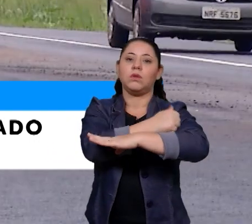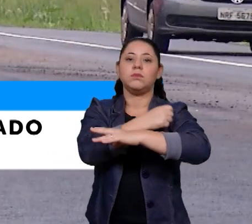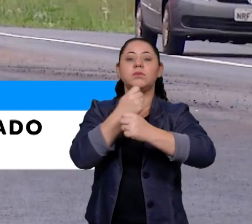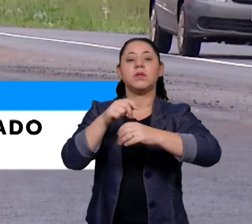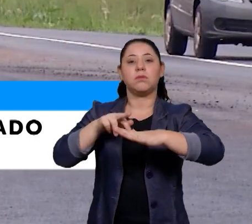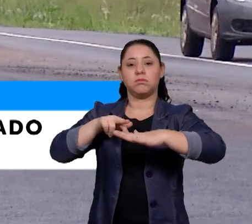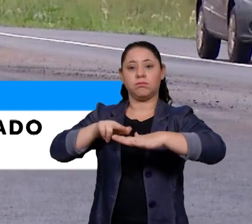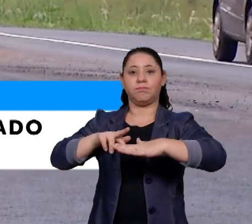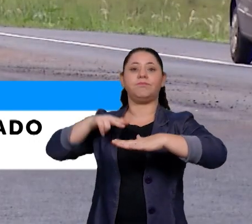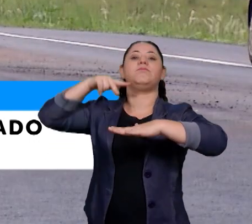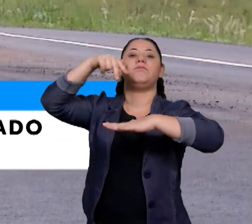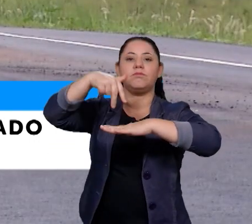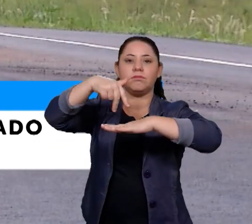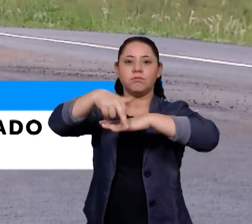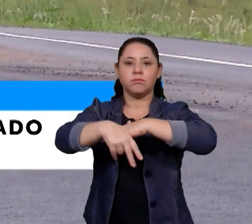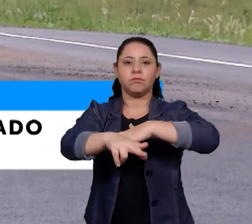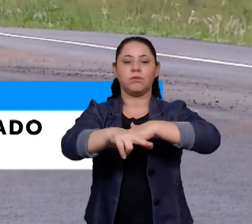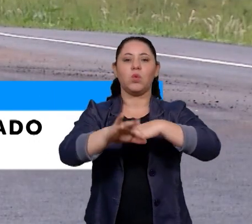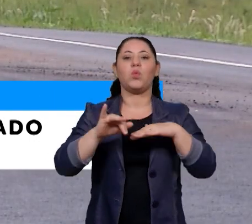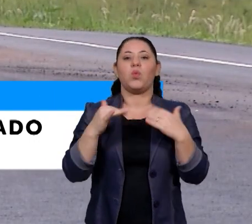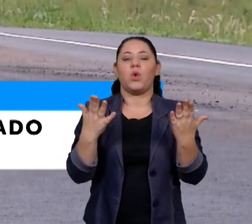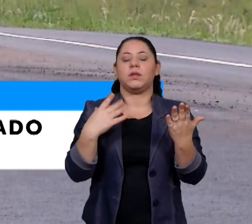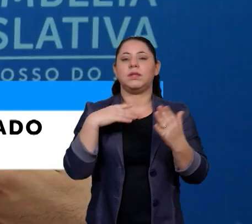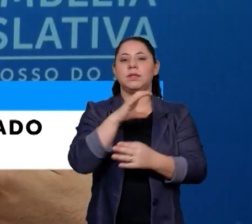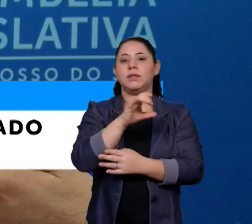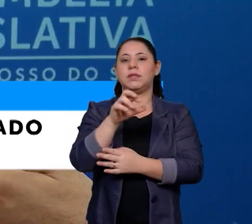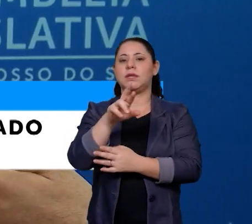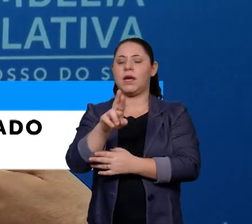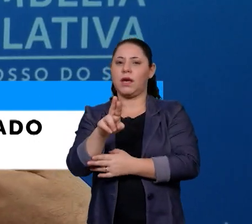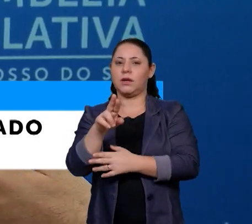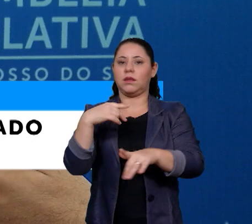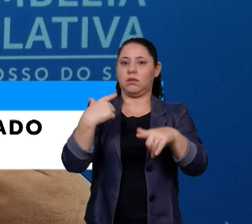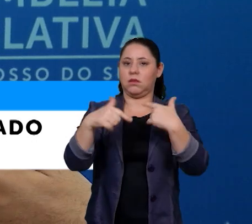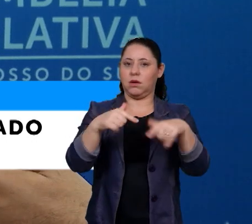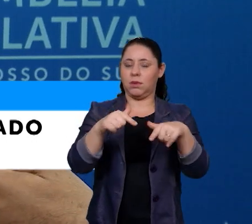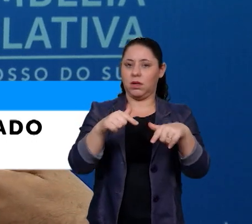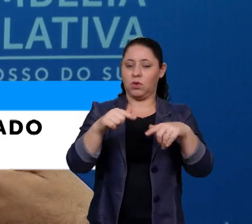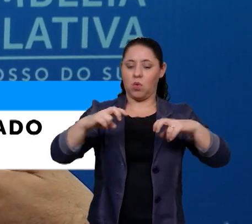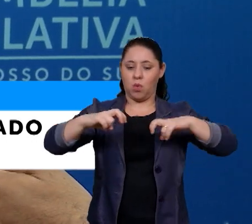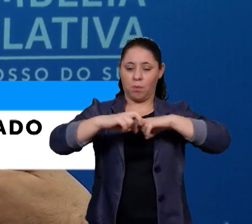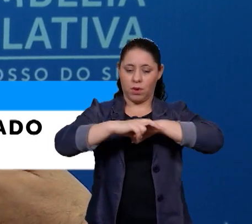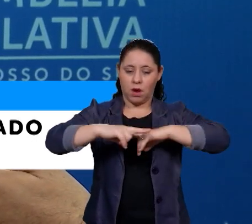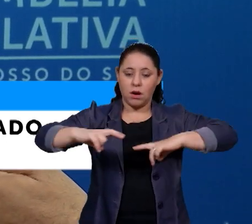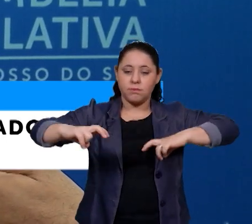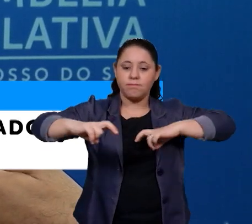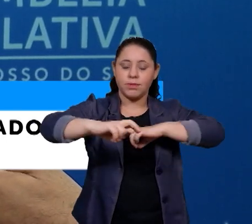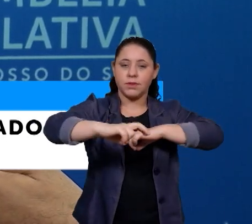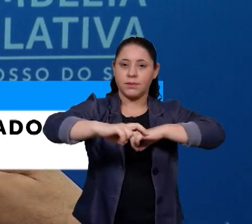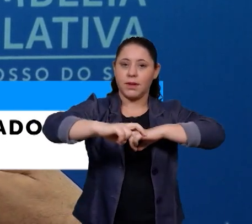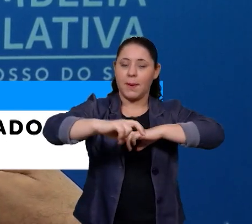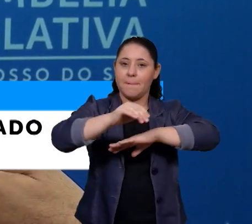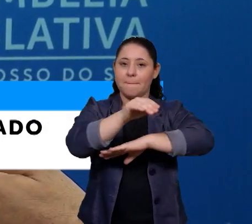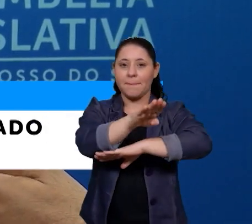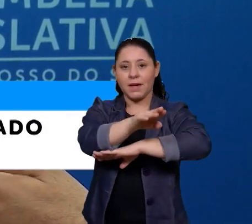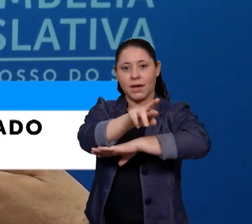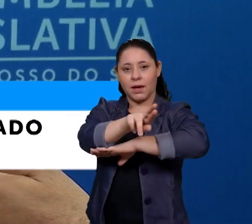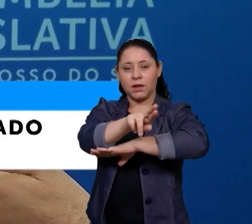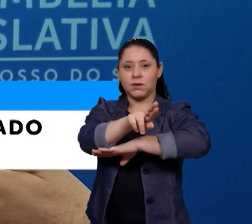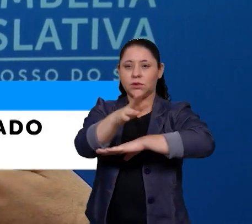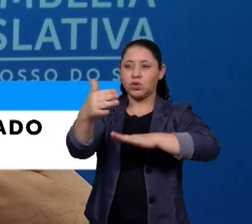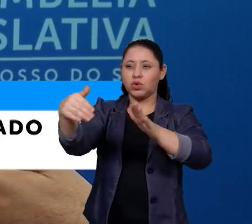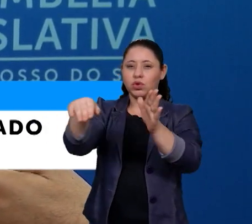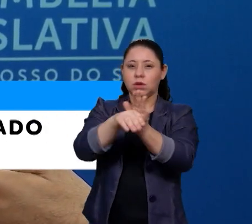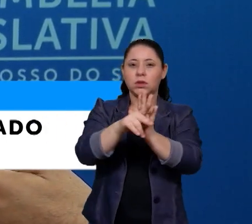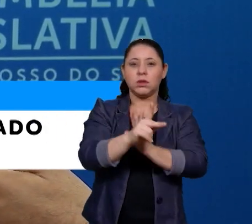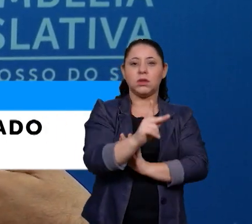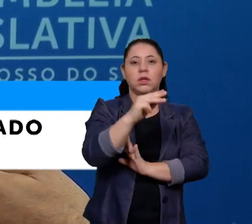precisam atravessar a via e pular guarda-reio. Enquanto a CCR estava atuando na duplicação da BR,